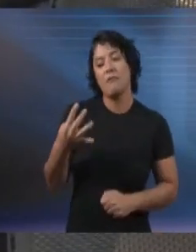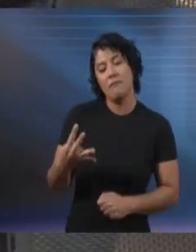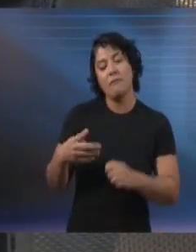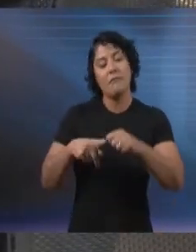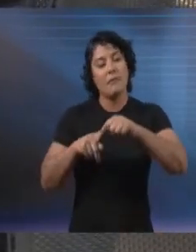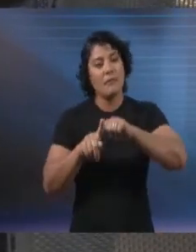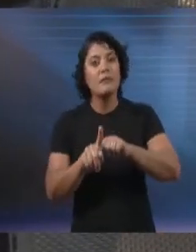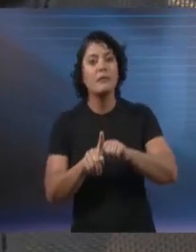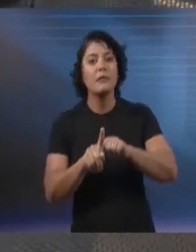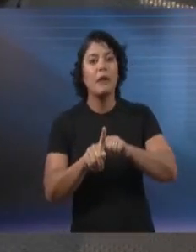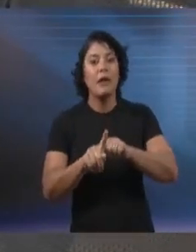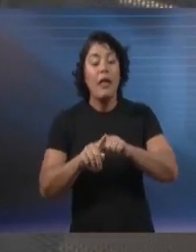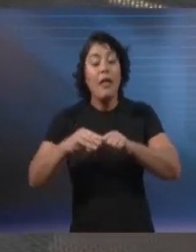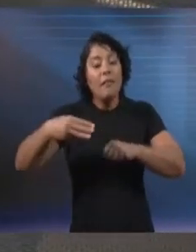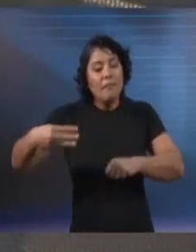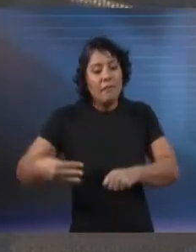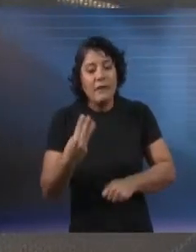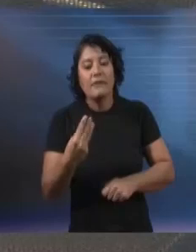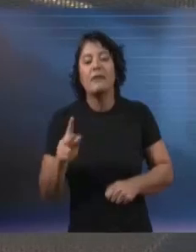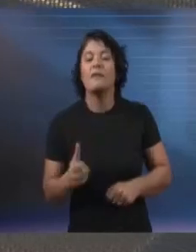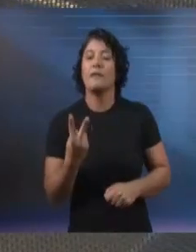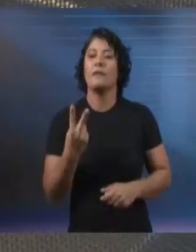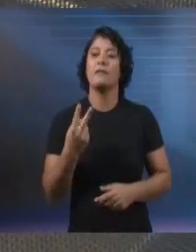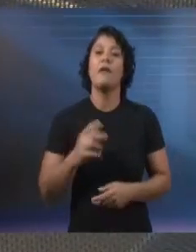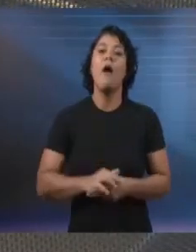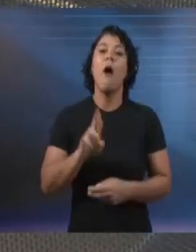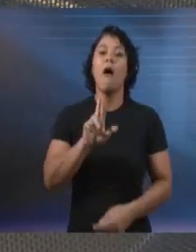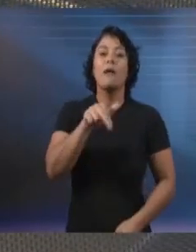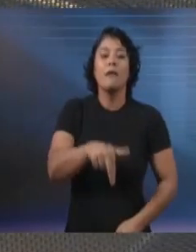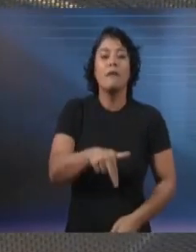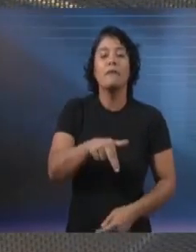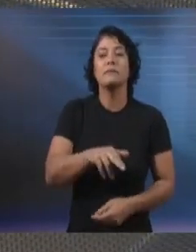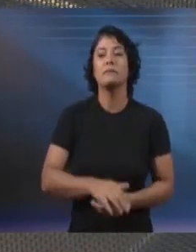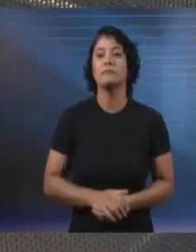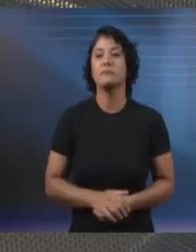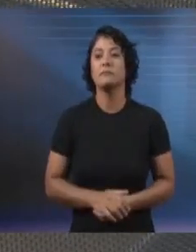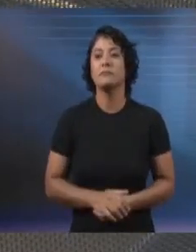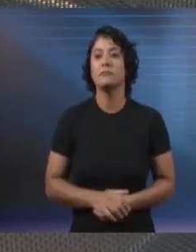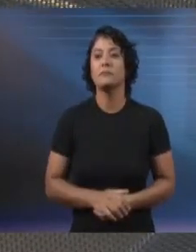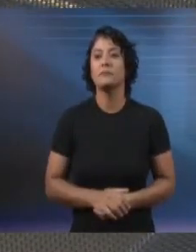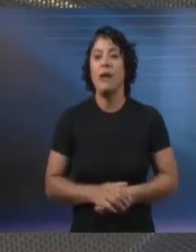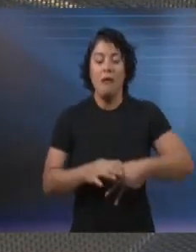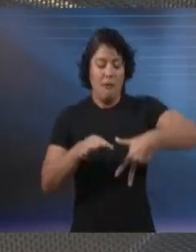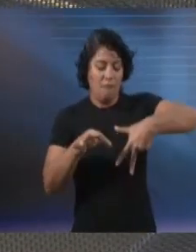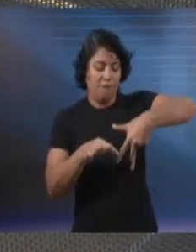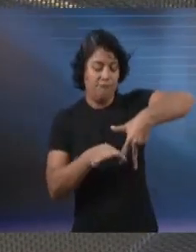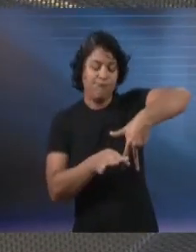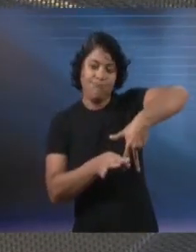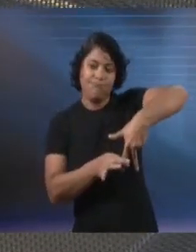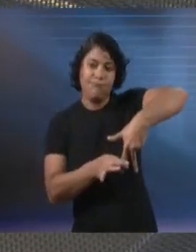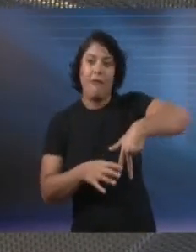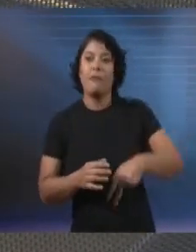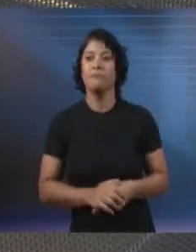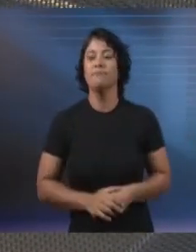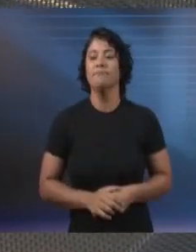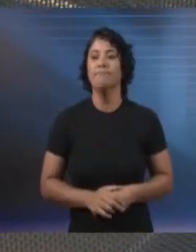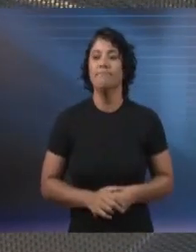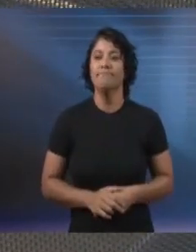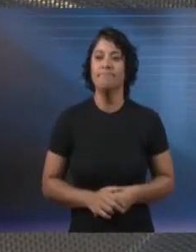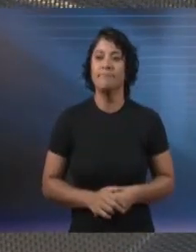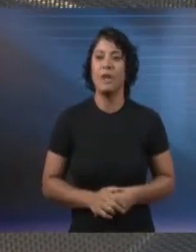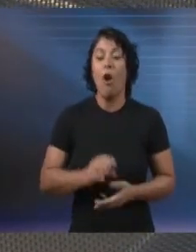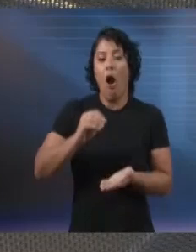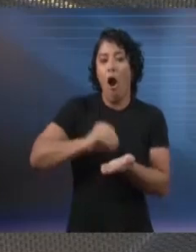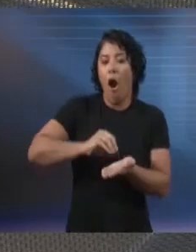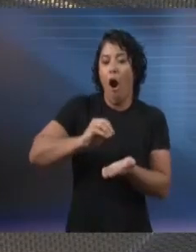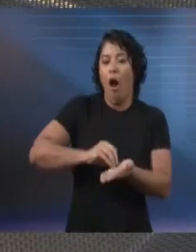em 14 meses, pela terceira vez, o Rio Grande do Norte fica sem tornozeleiras eletrônicas para